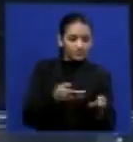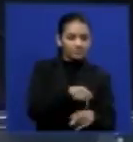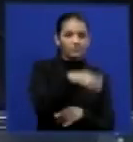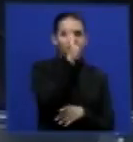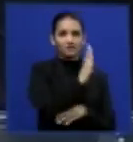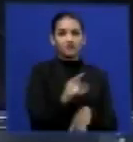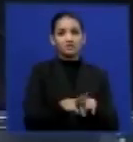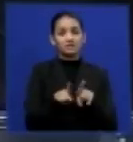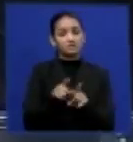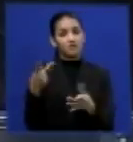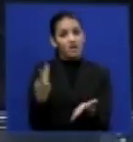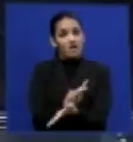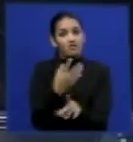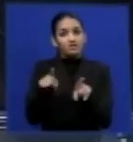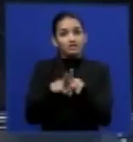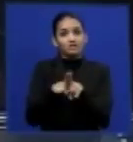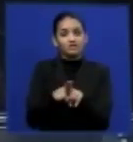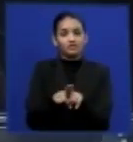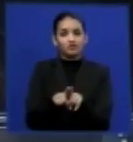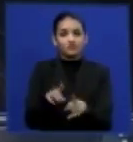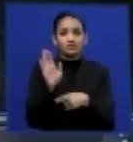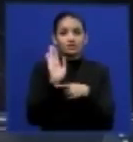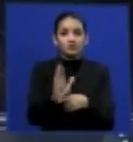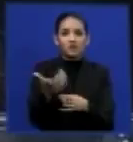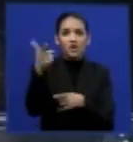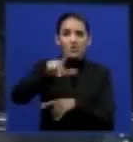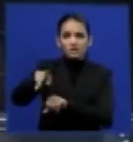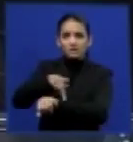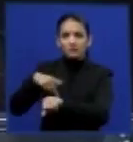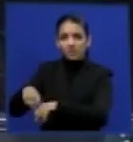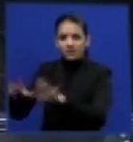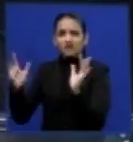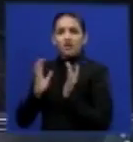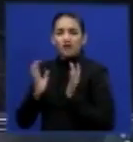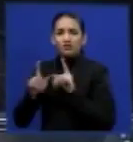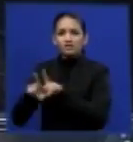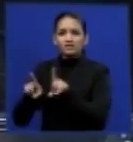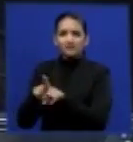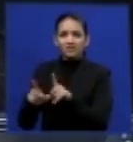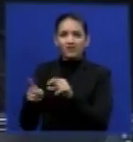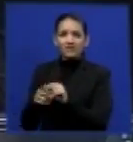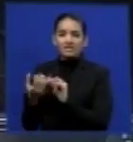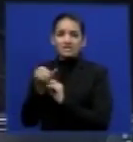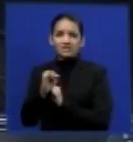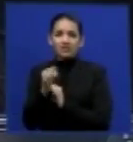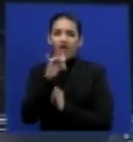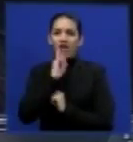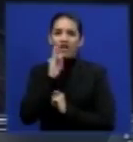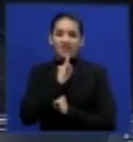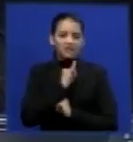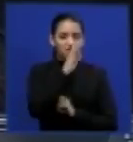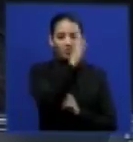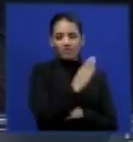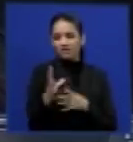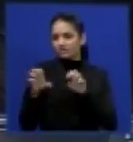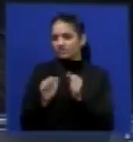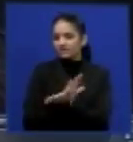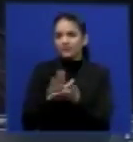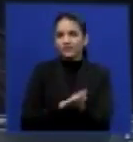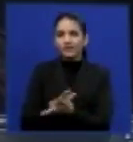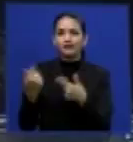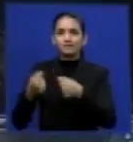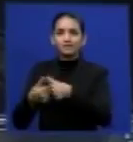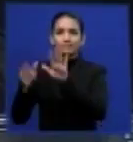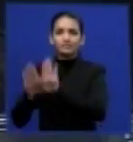pressão favorável para que esses países mais ricos invistam no desenvolvimento de novas técnicas e processos não poluentes para disposição de pneus